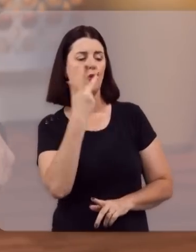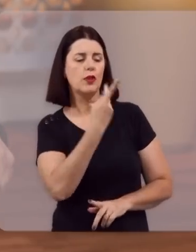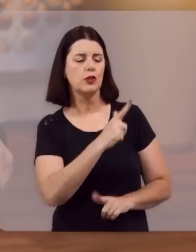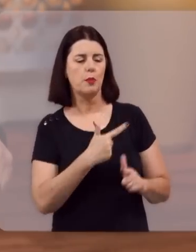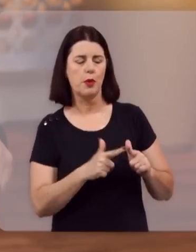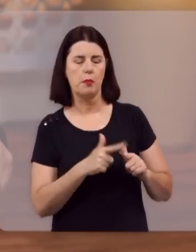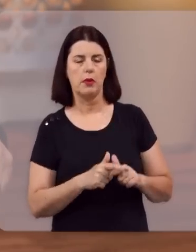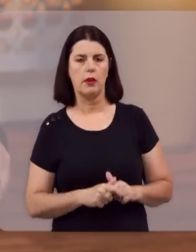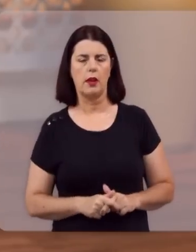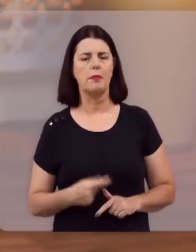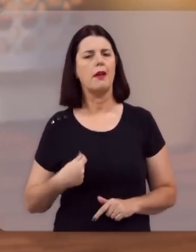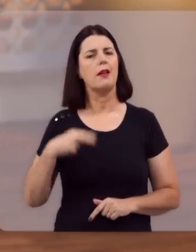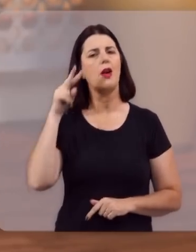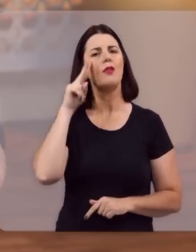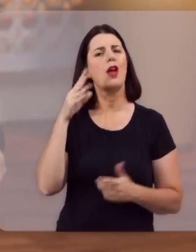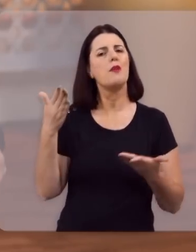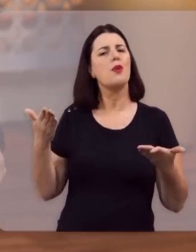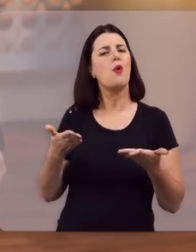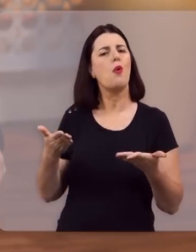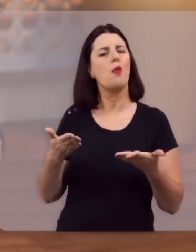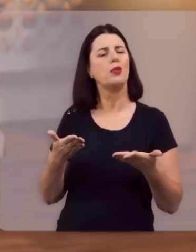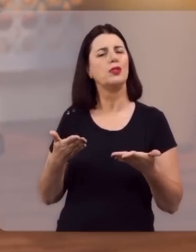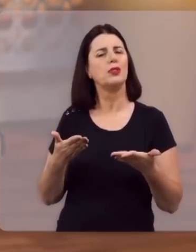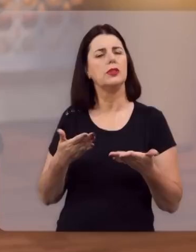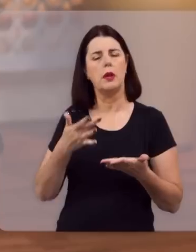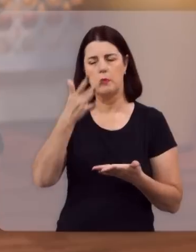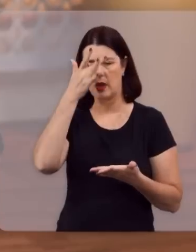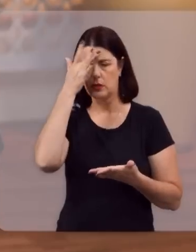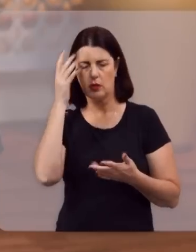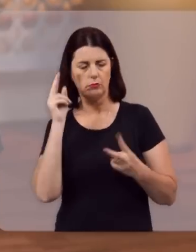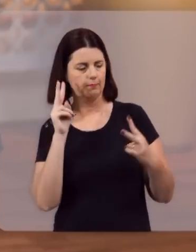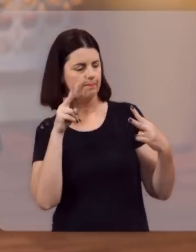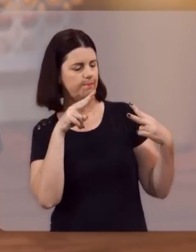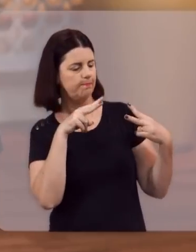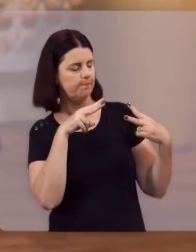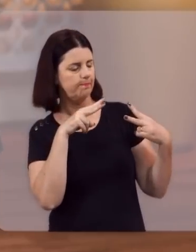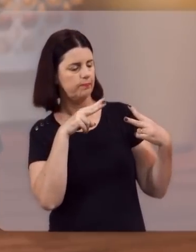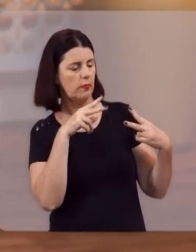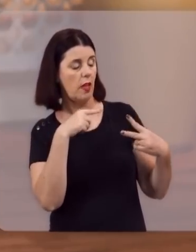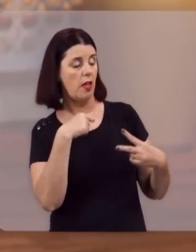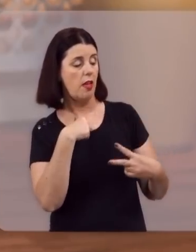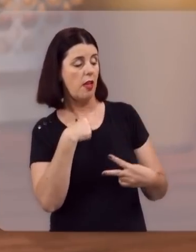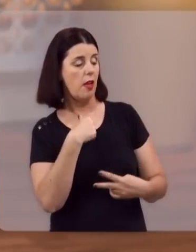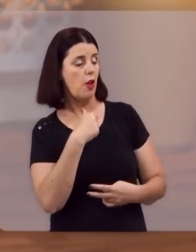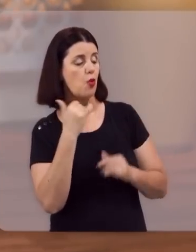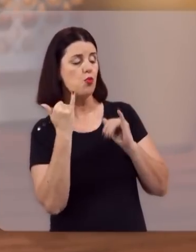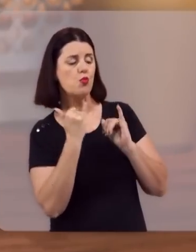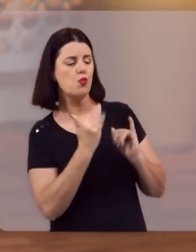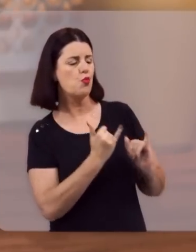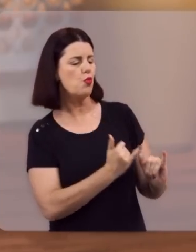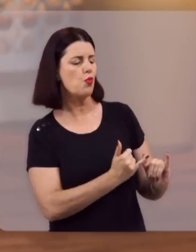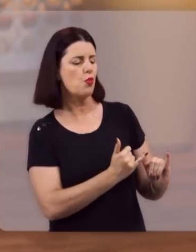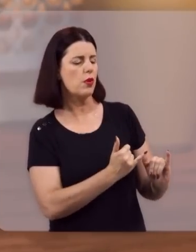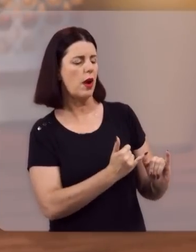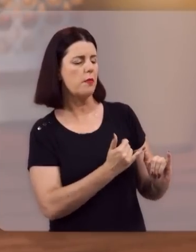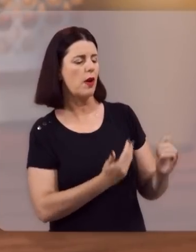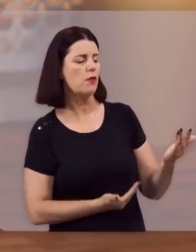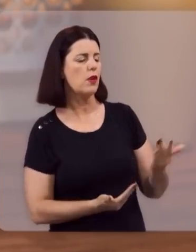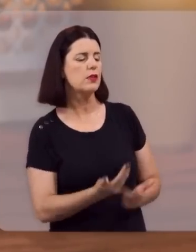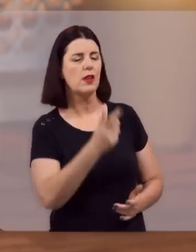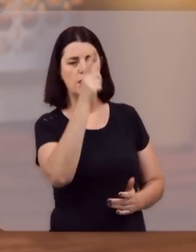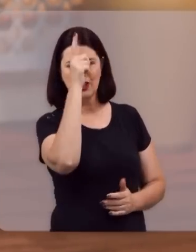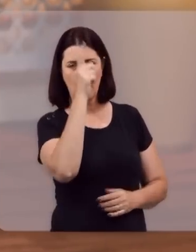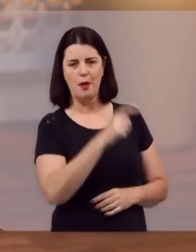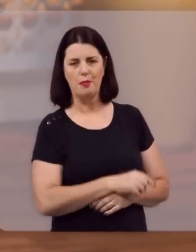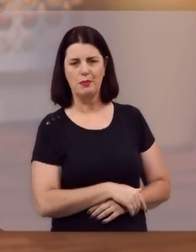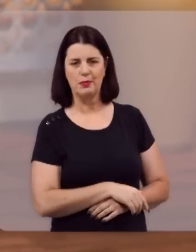resolver a sua vida. E eu lembro como hoje, quando ela virou então para essa pessoa e disse: eu nunca mais irei servir